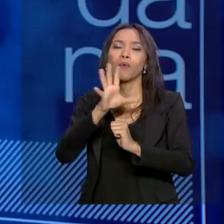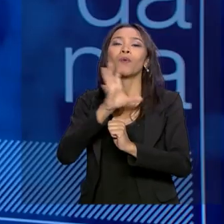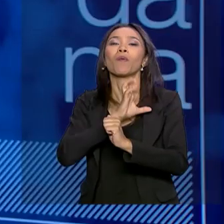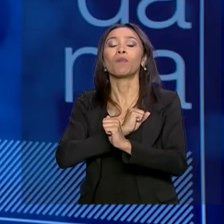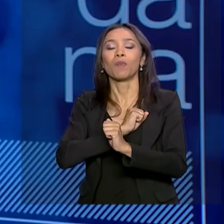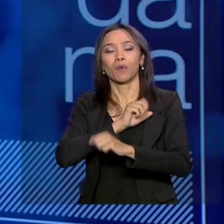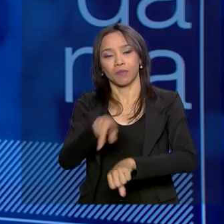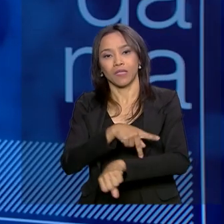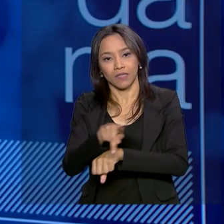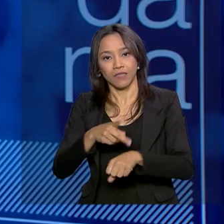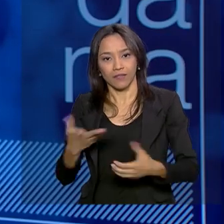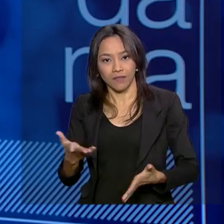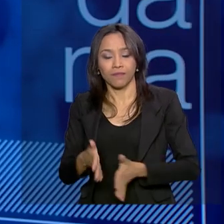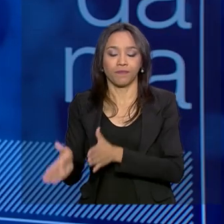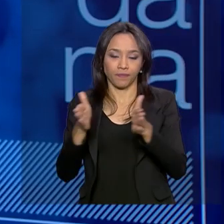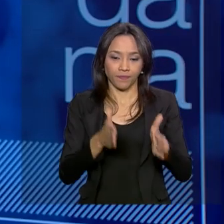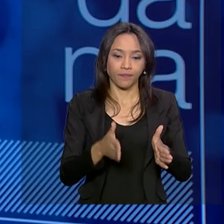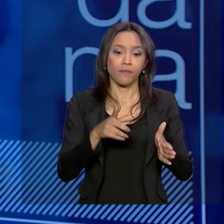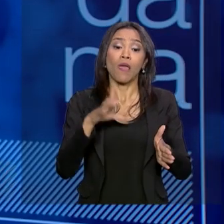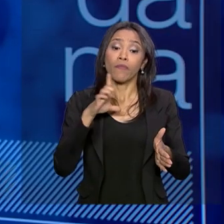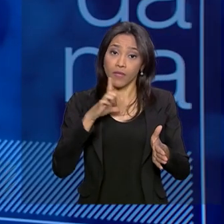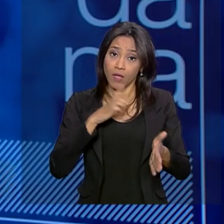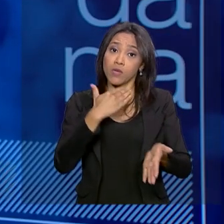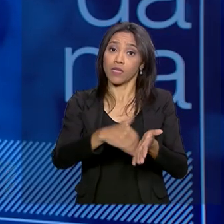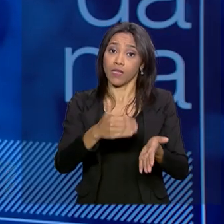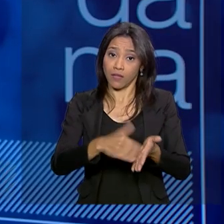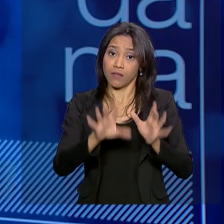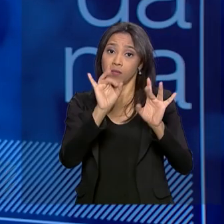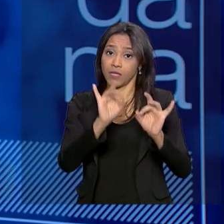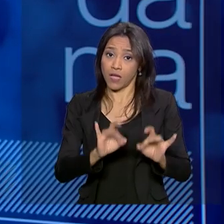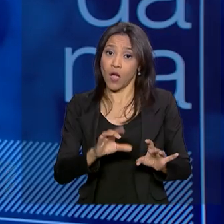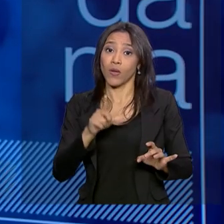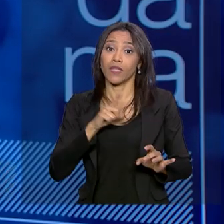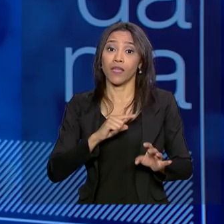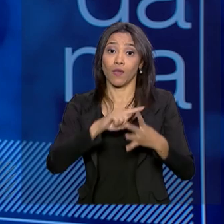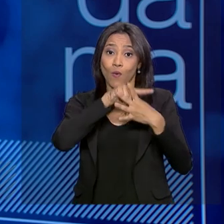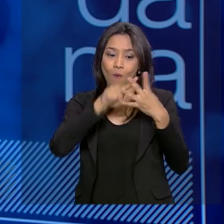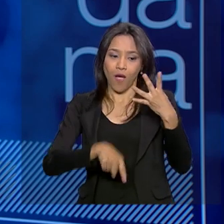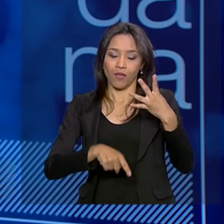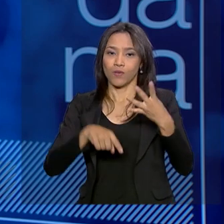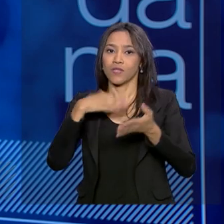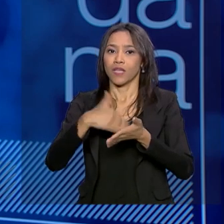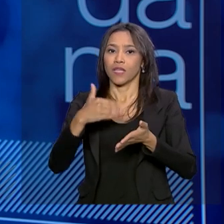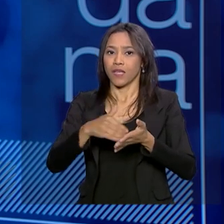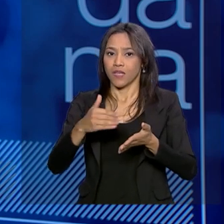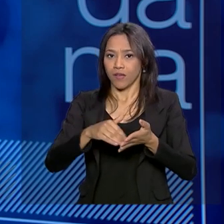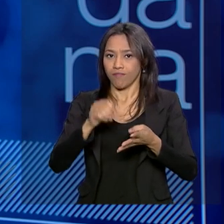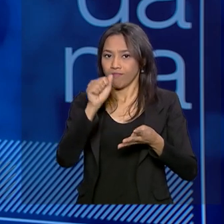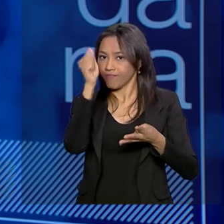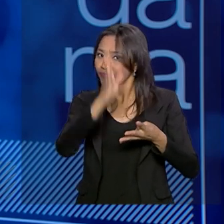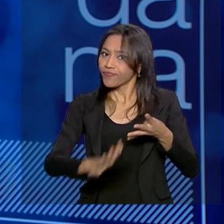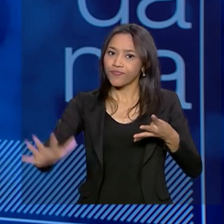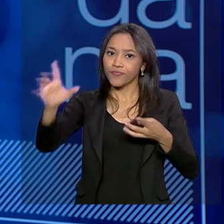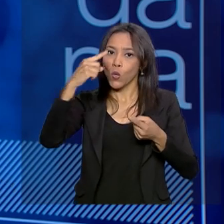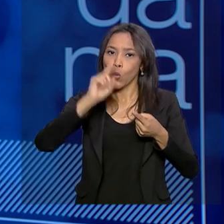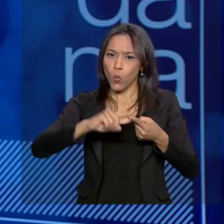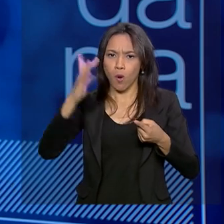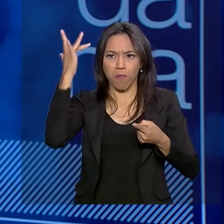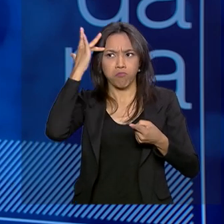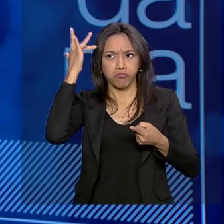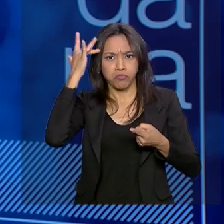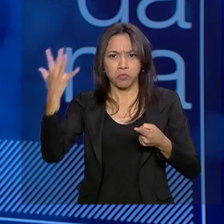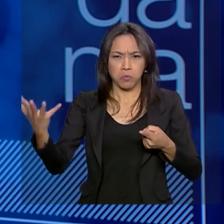Nós temos a nossa Secretaria Especial, ela tem 4 secretarias nacionais, uma voltada para o alto rendimento,